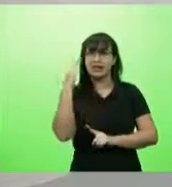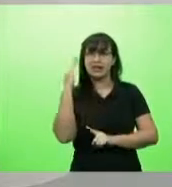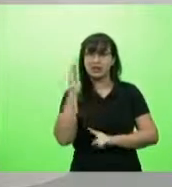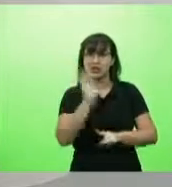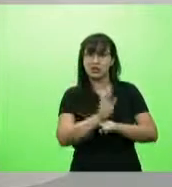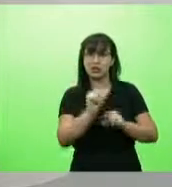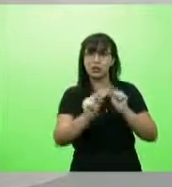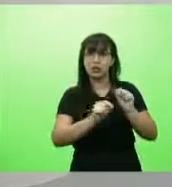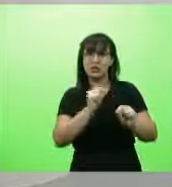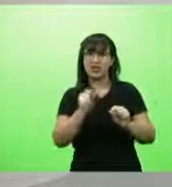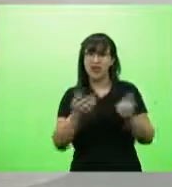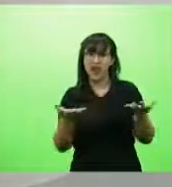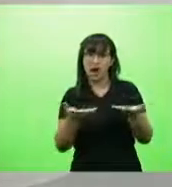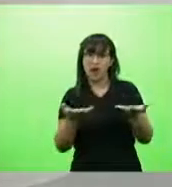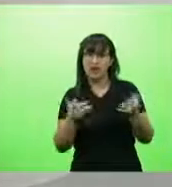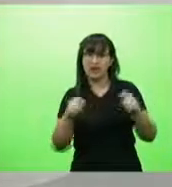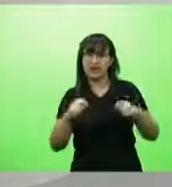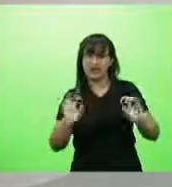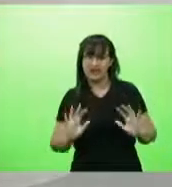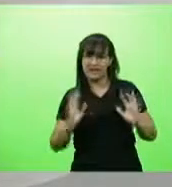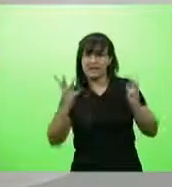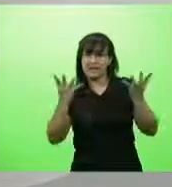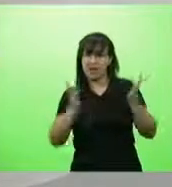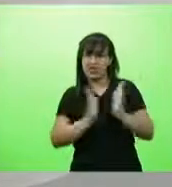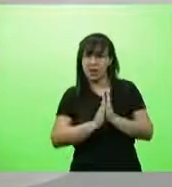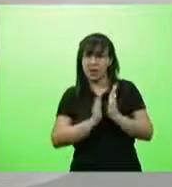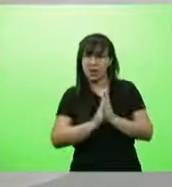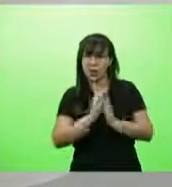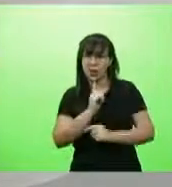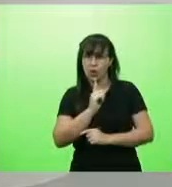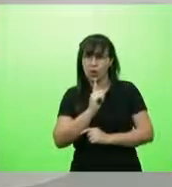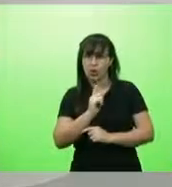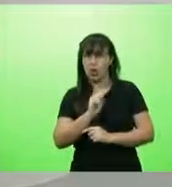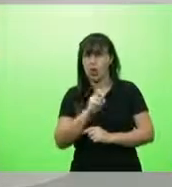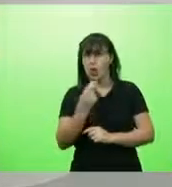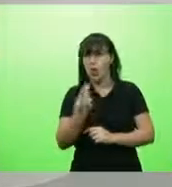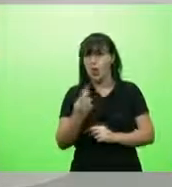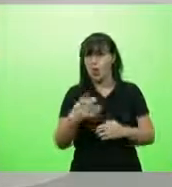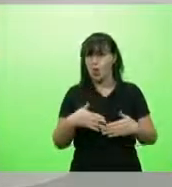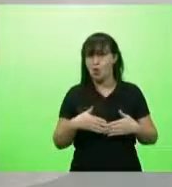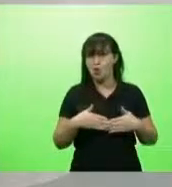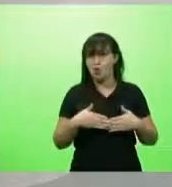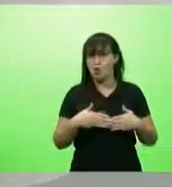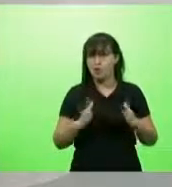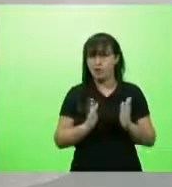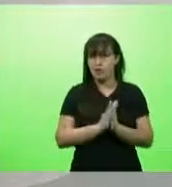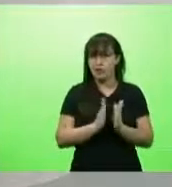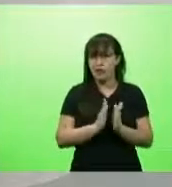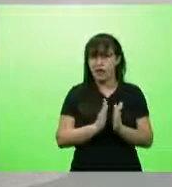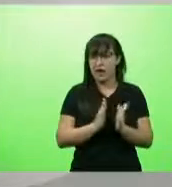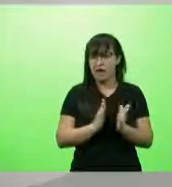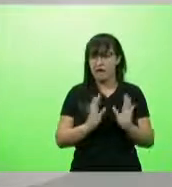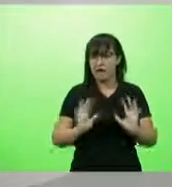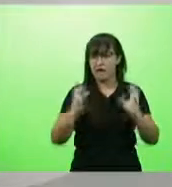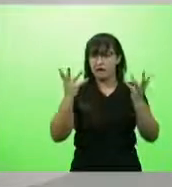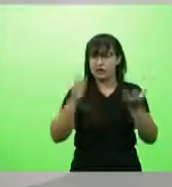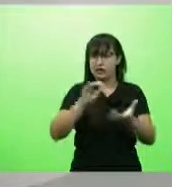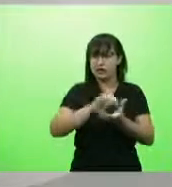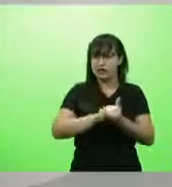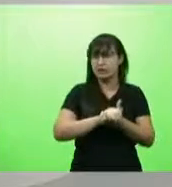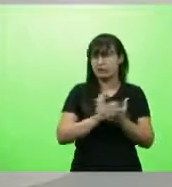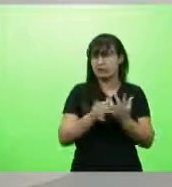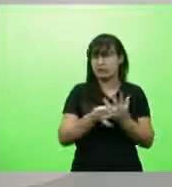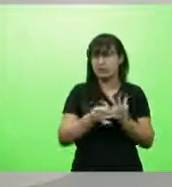comemorar aniversários, festas de casamento, enfim, seja quais forem os momentos que